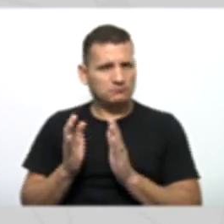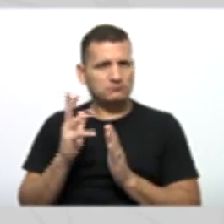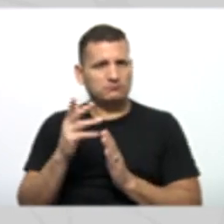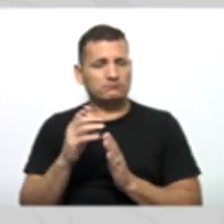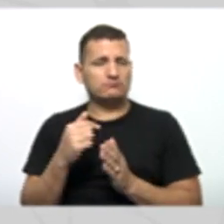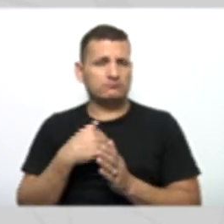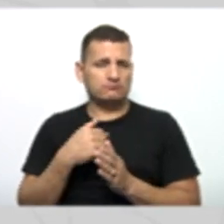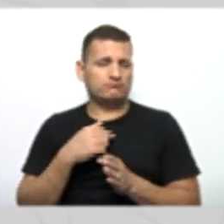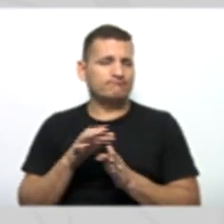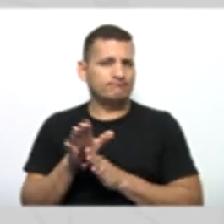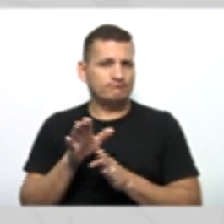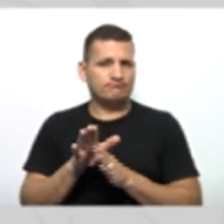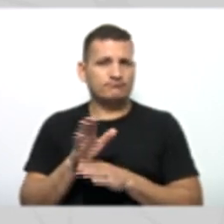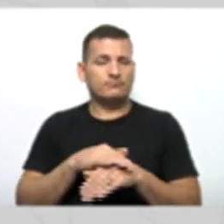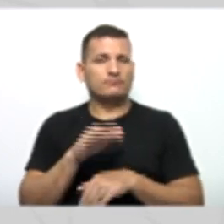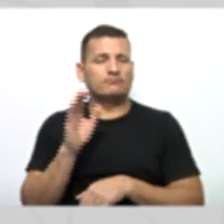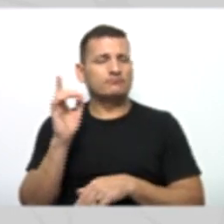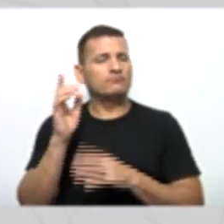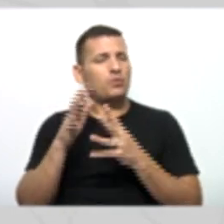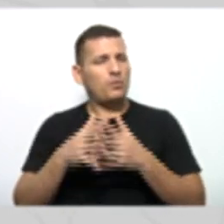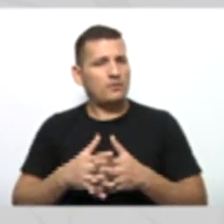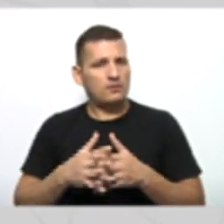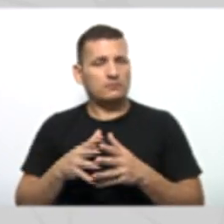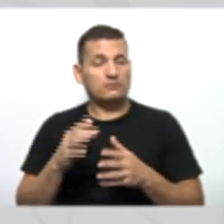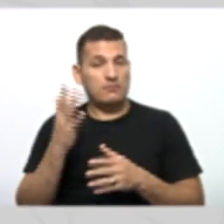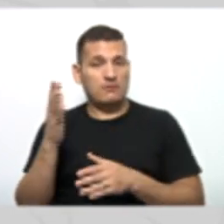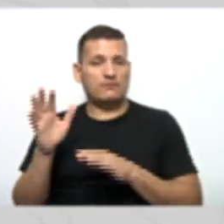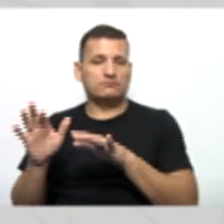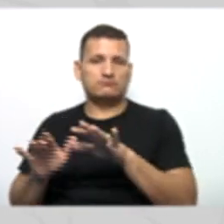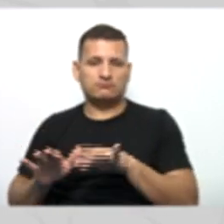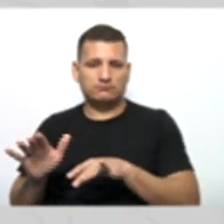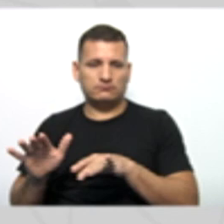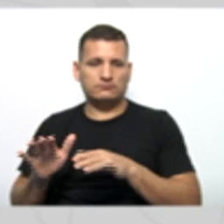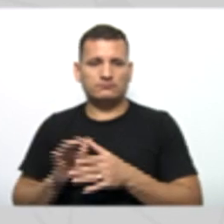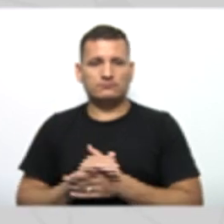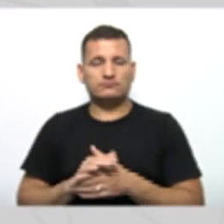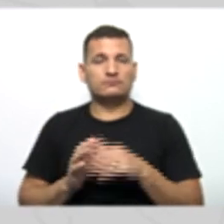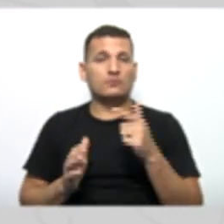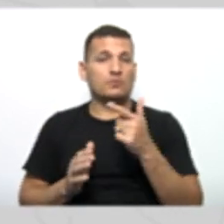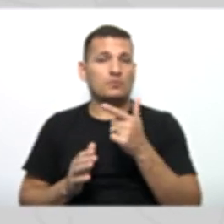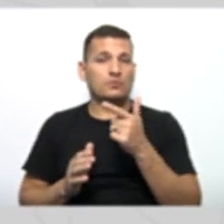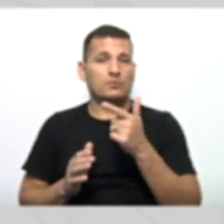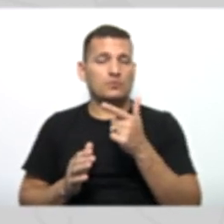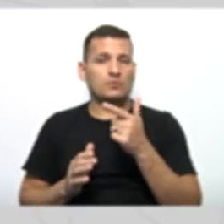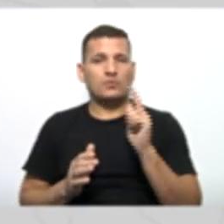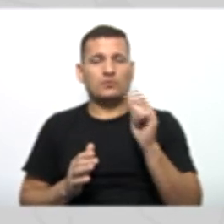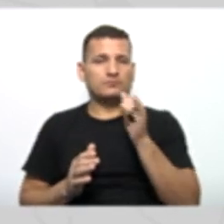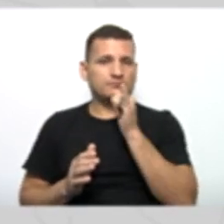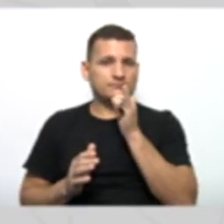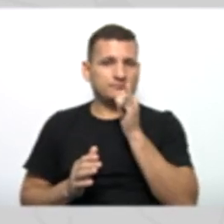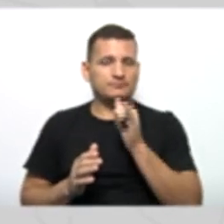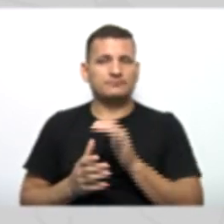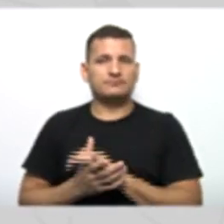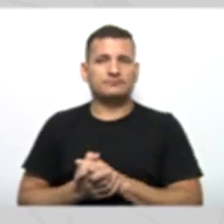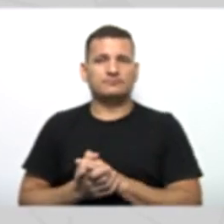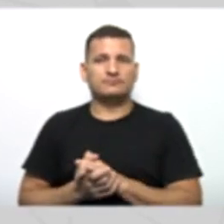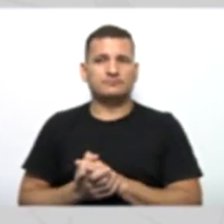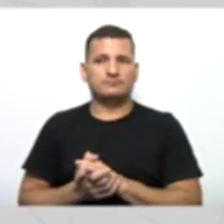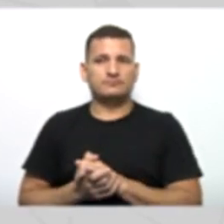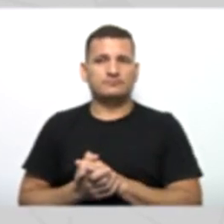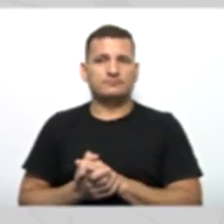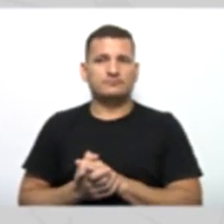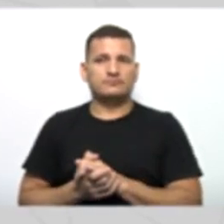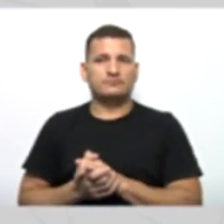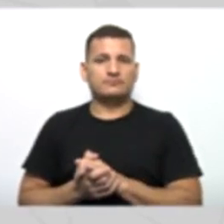mais complexas para ficar mais fácil o desenvolvimento. Ó, o outro exemplo aqui, pessoal, ó. Ó, tem aqui,